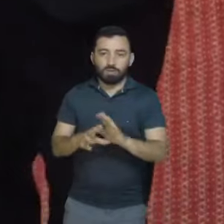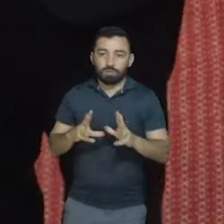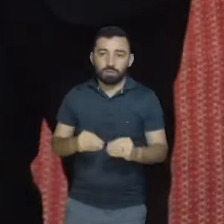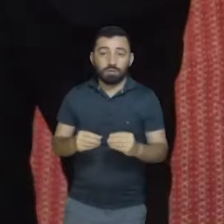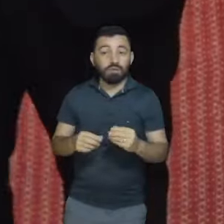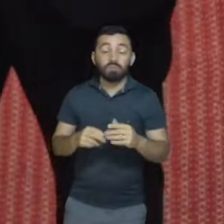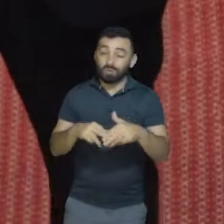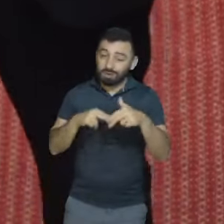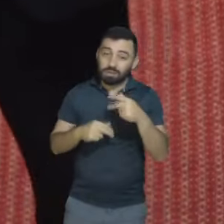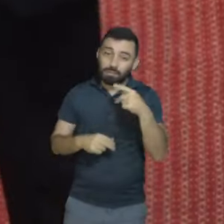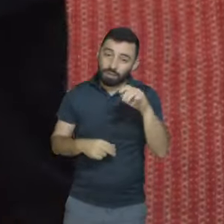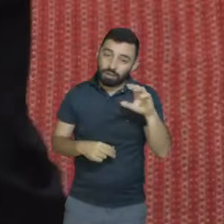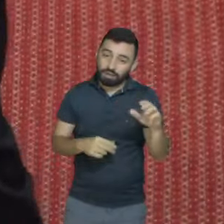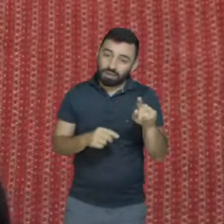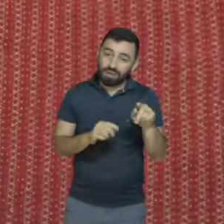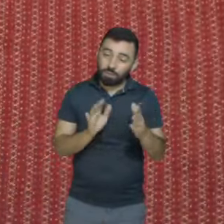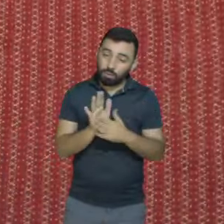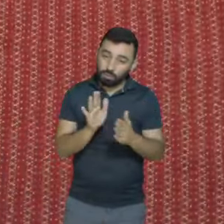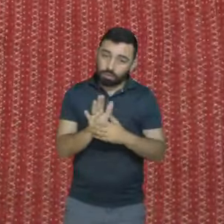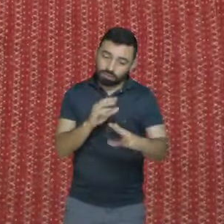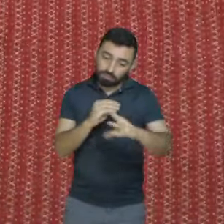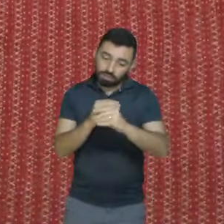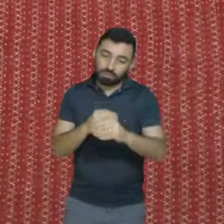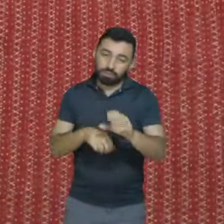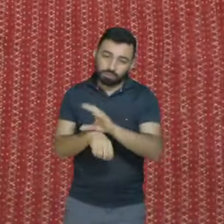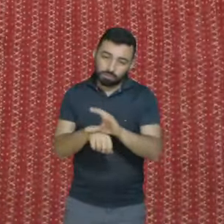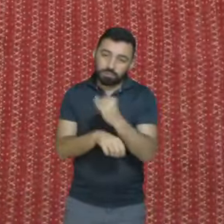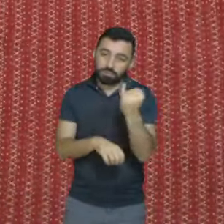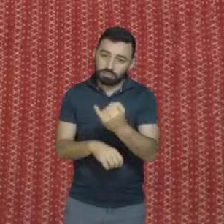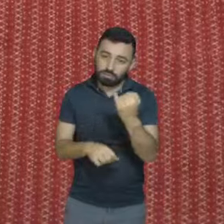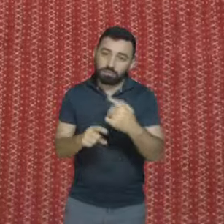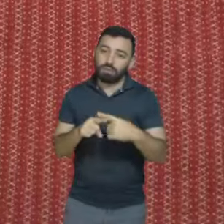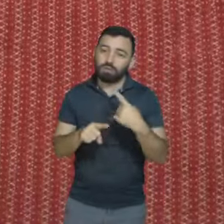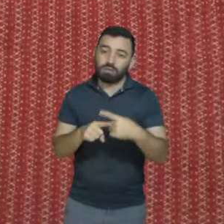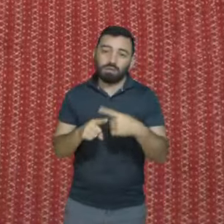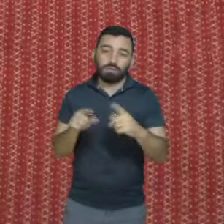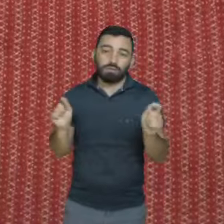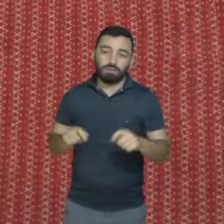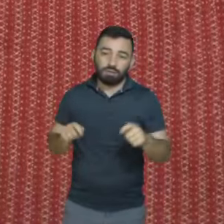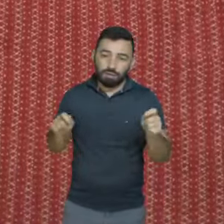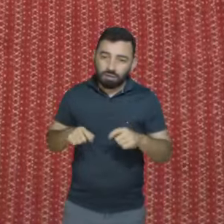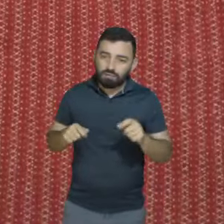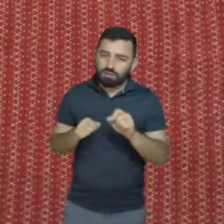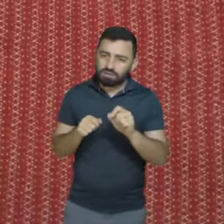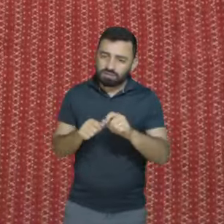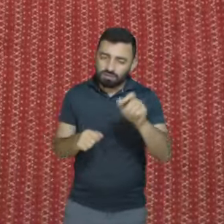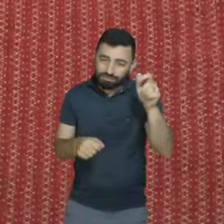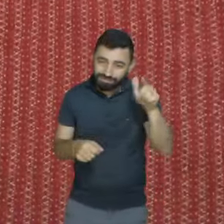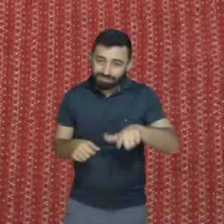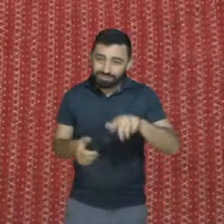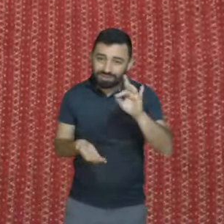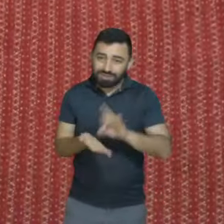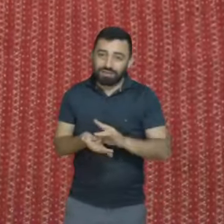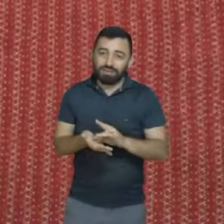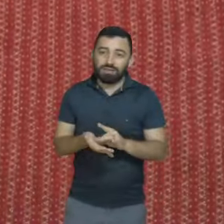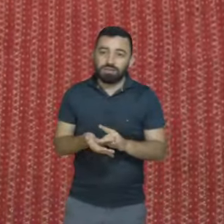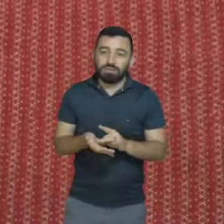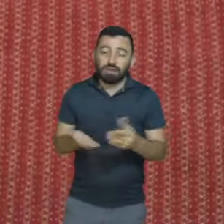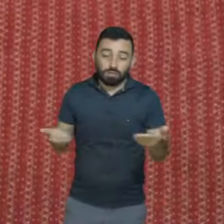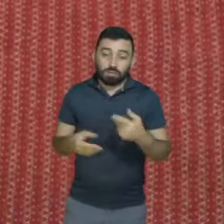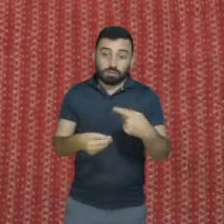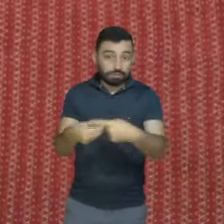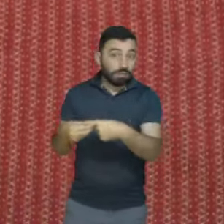PEC, essa proposta de emenda à Constituição, para que a gente possa fazer de fato e de direito, agora que os municípios